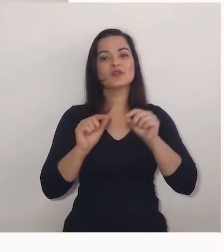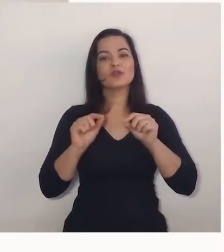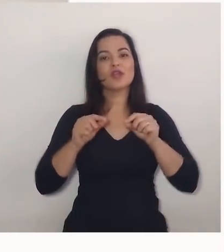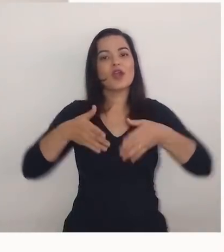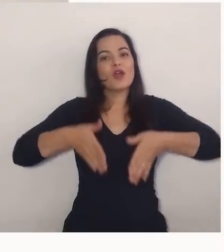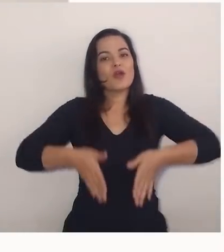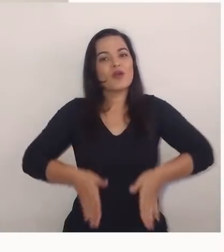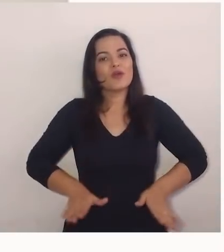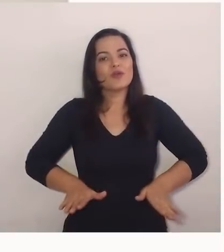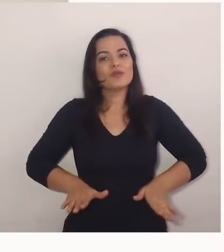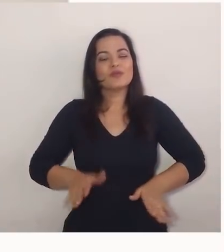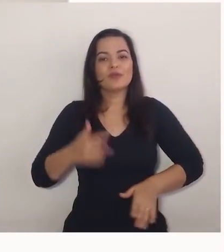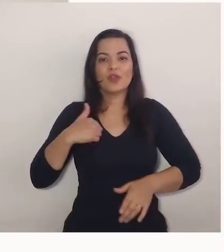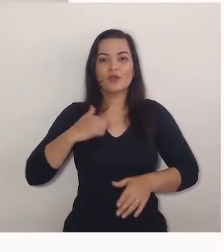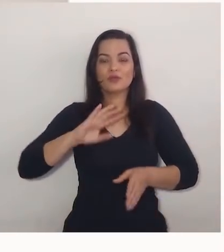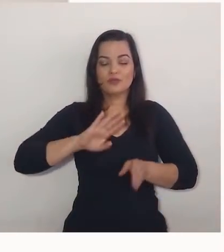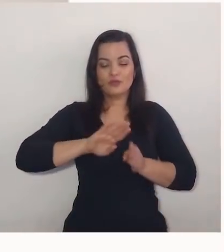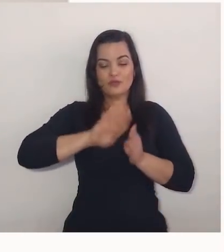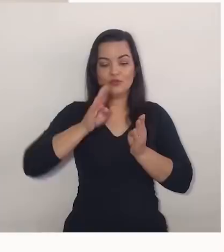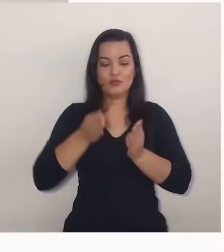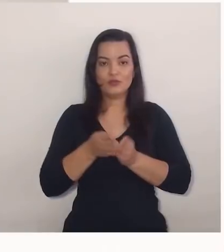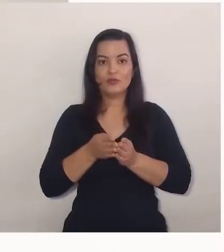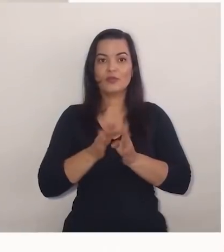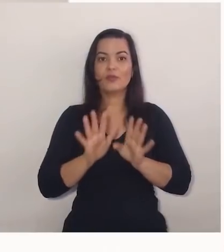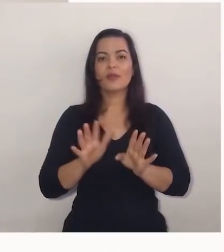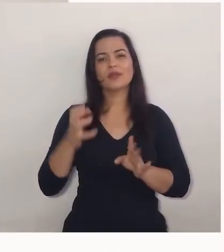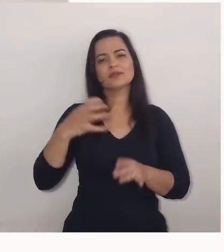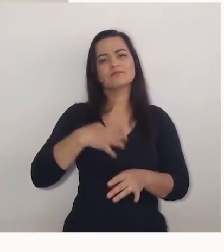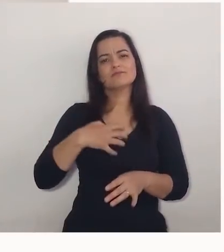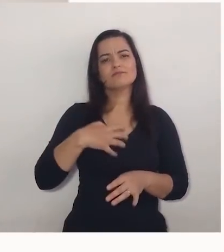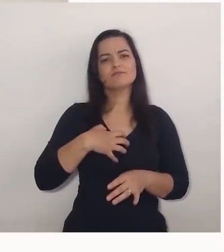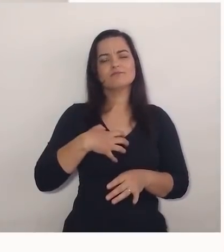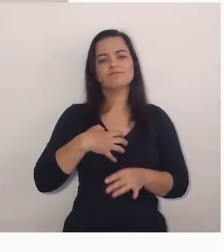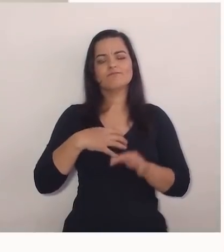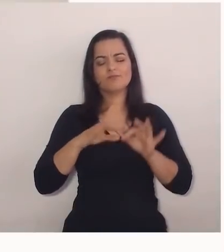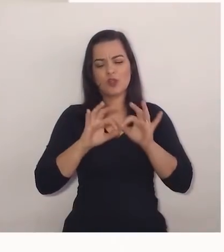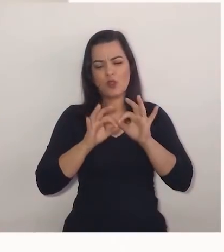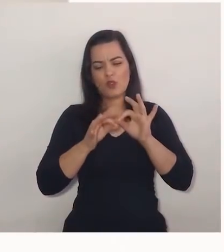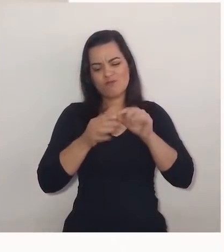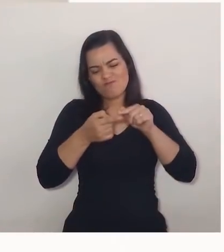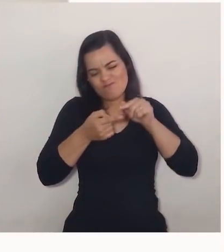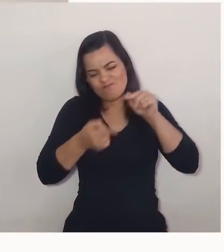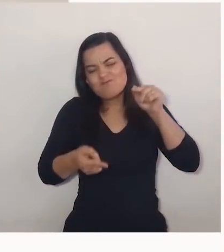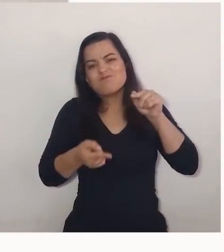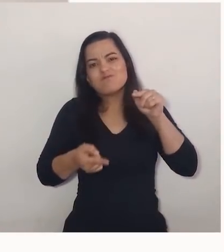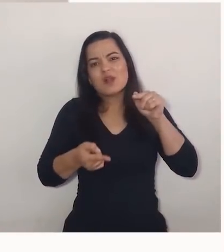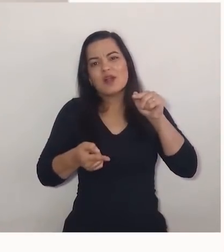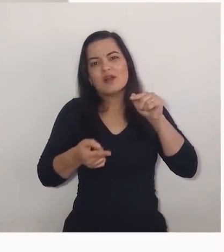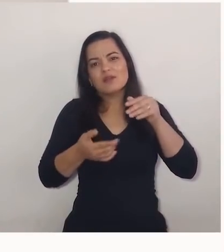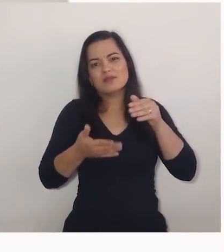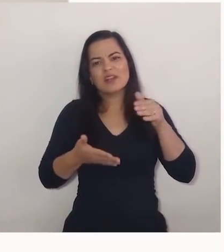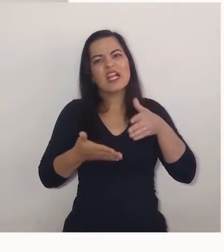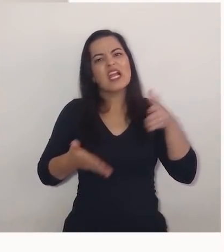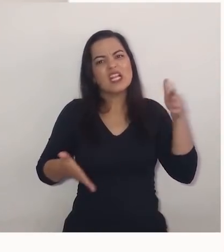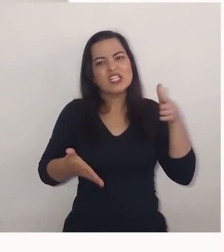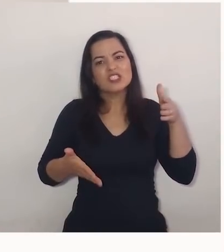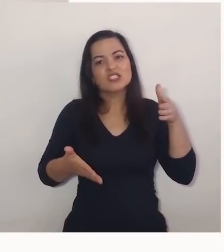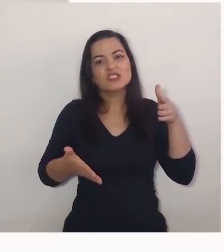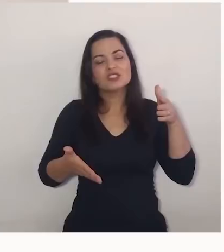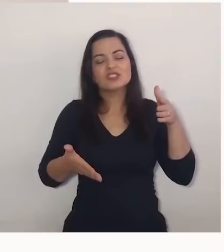da boneca. Eu dobrei o tecido ao meio, mas eu achei que ia ficar muito comprido, que ia quase